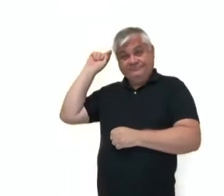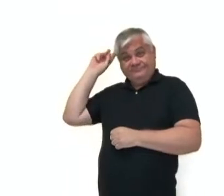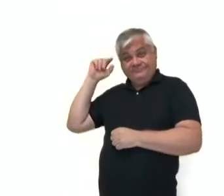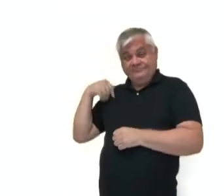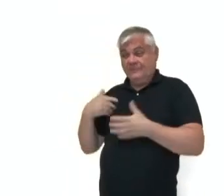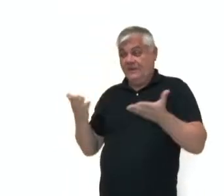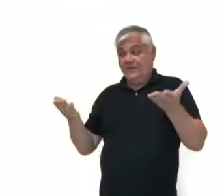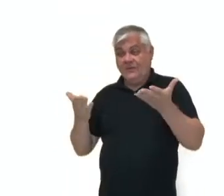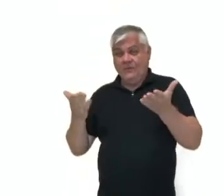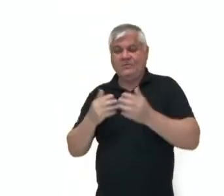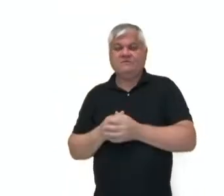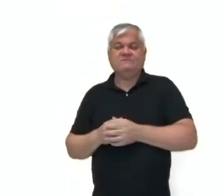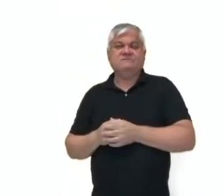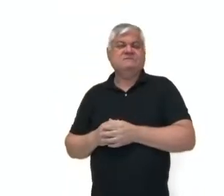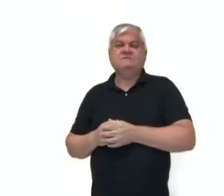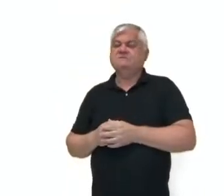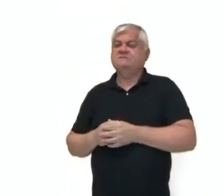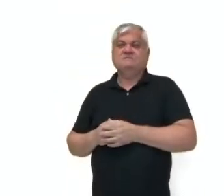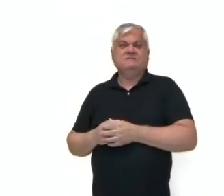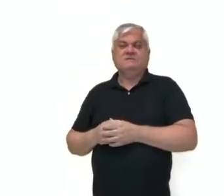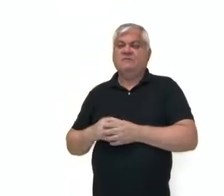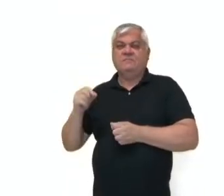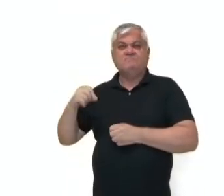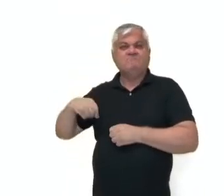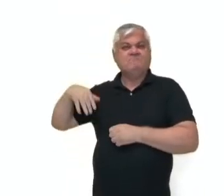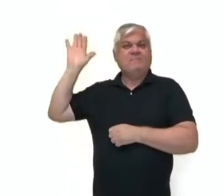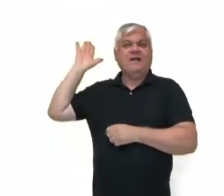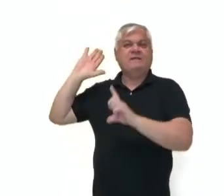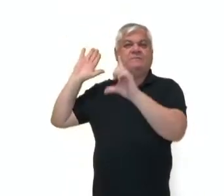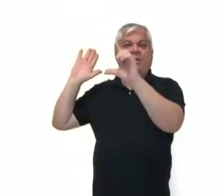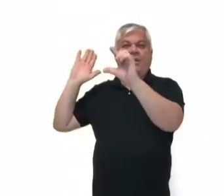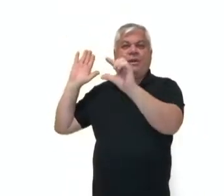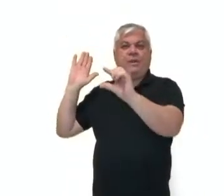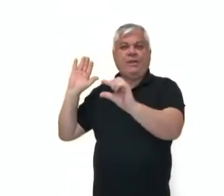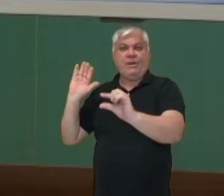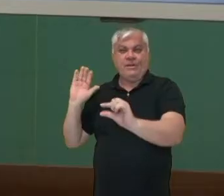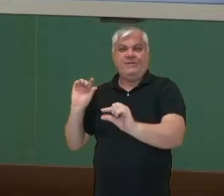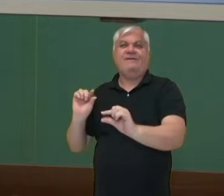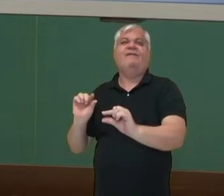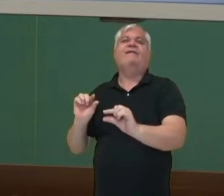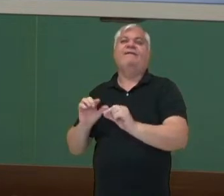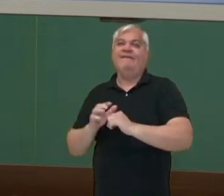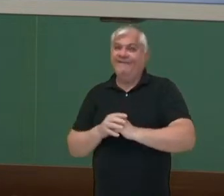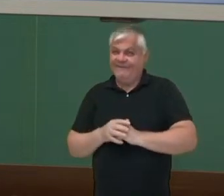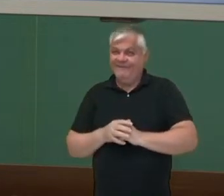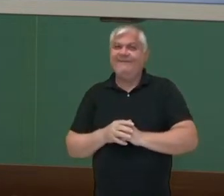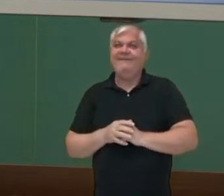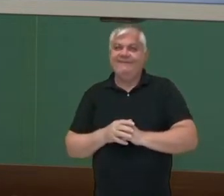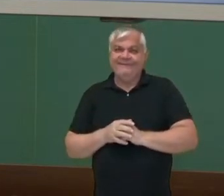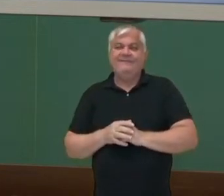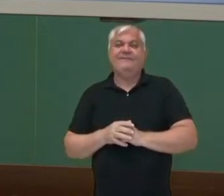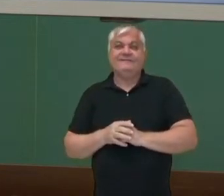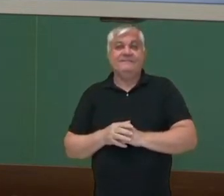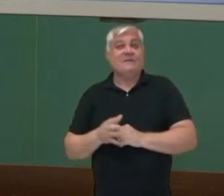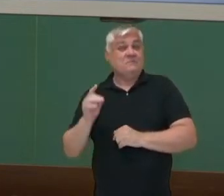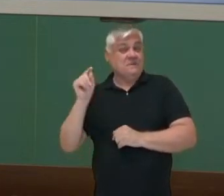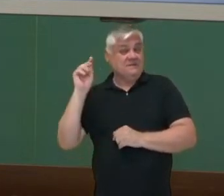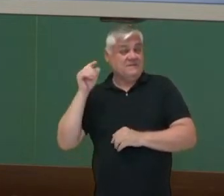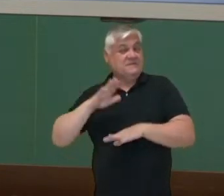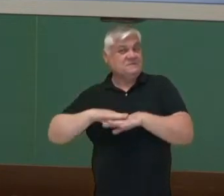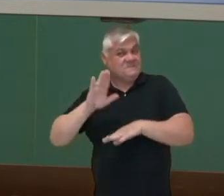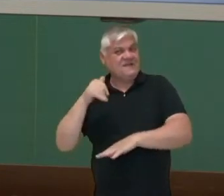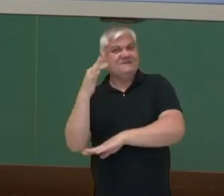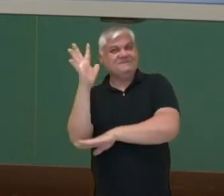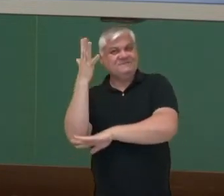tem uma quantidade muito pequena, né? Na atualidade, em relação ao que se tinha lá antes